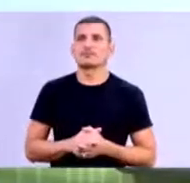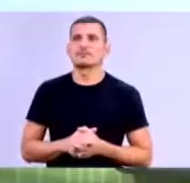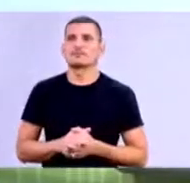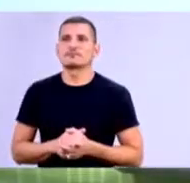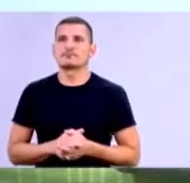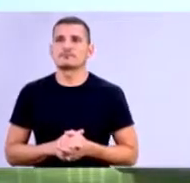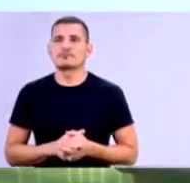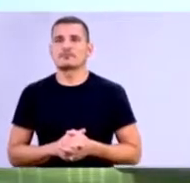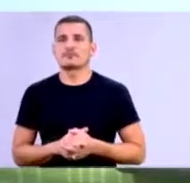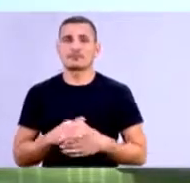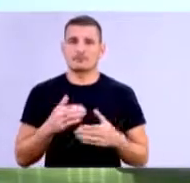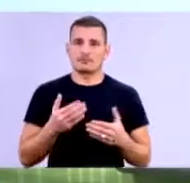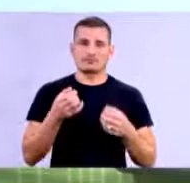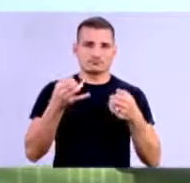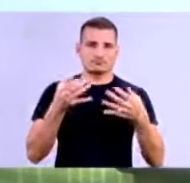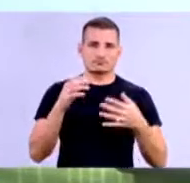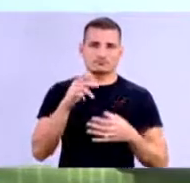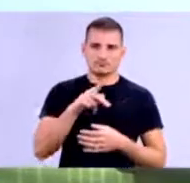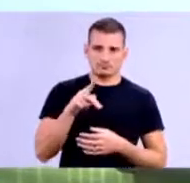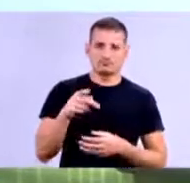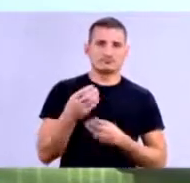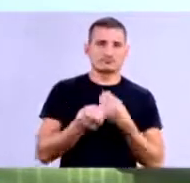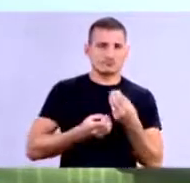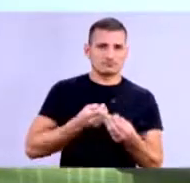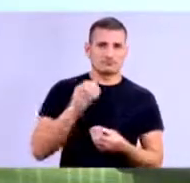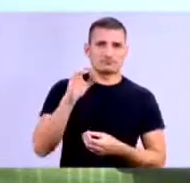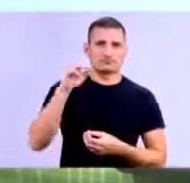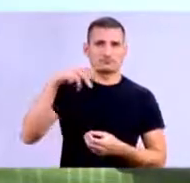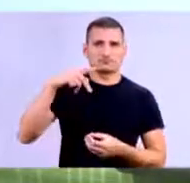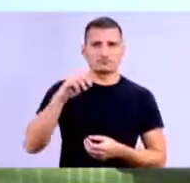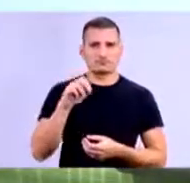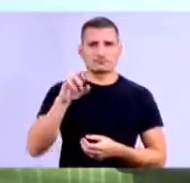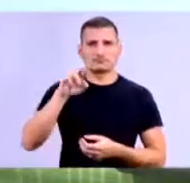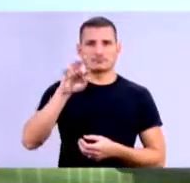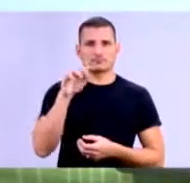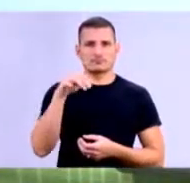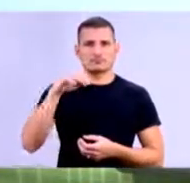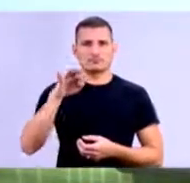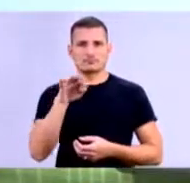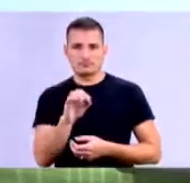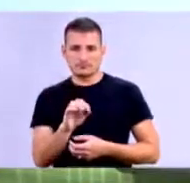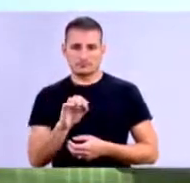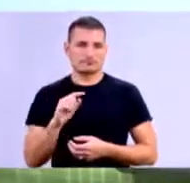o comportamento. Temos que ser cidadãos, né,